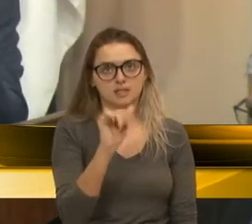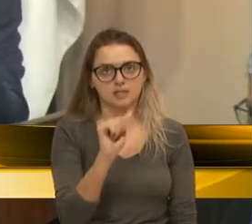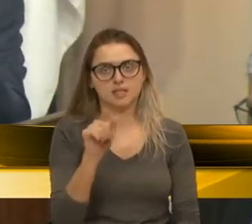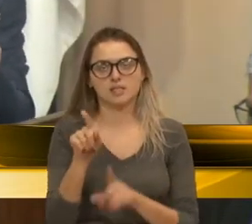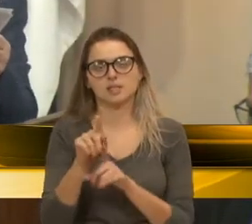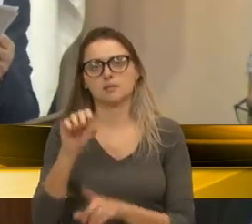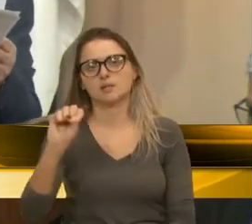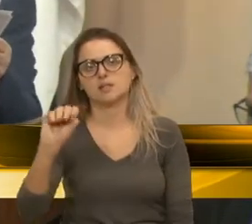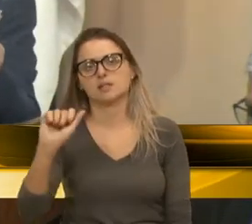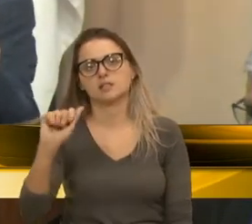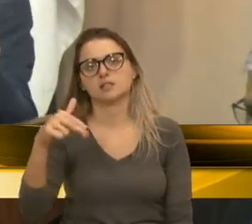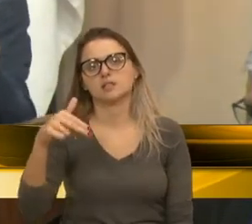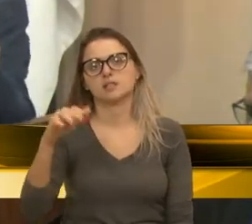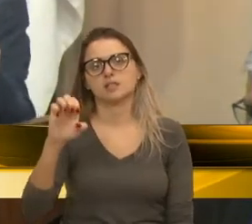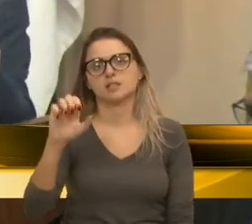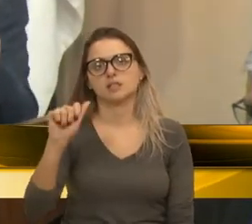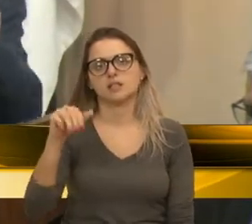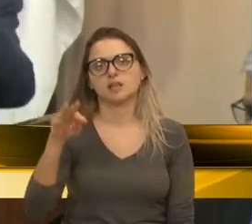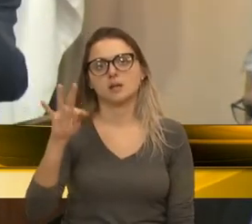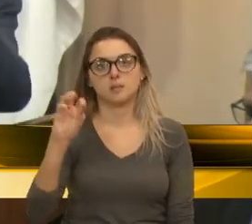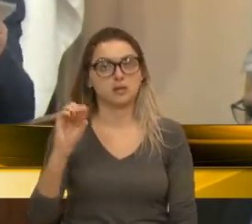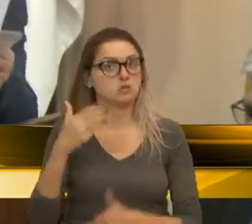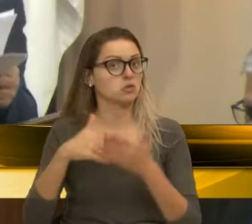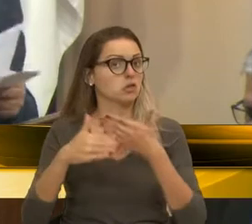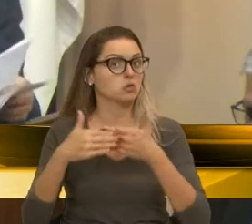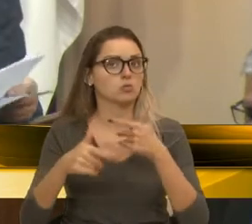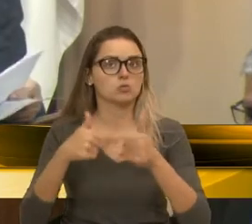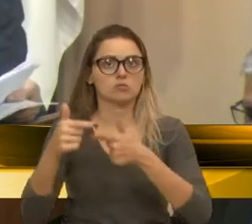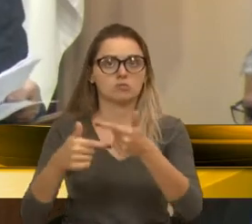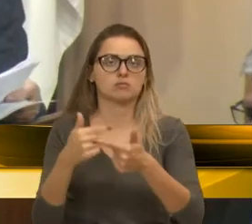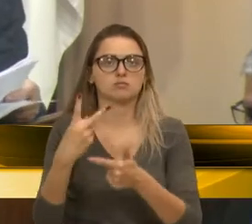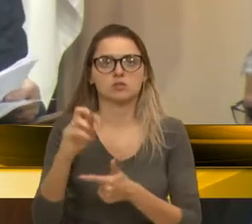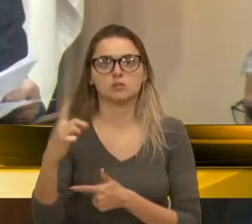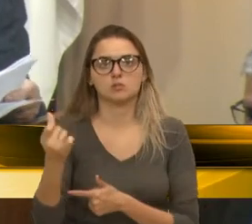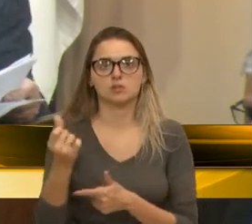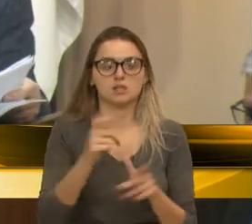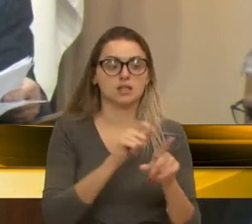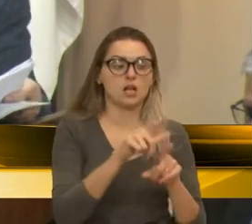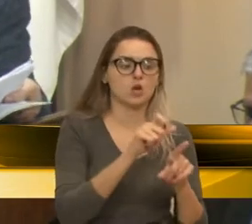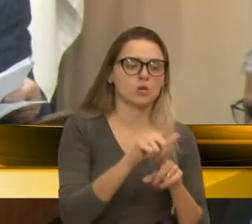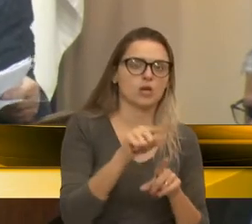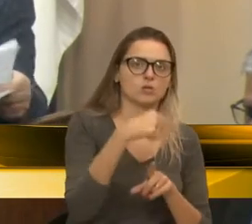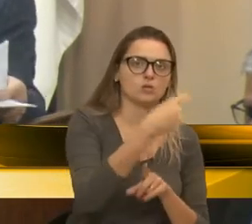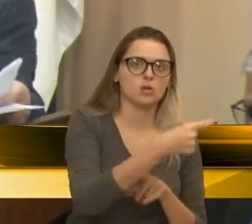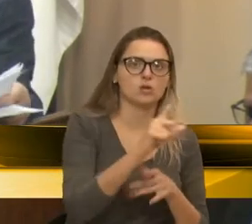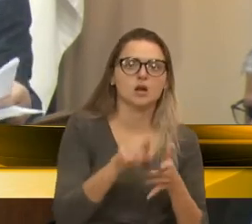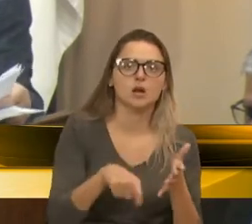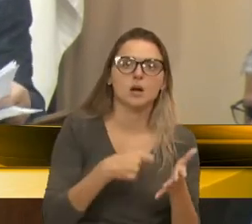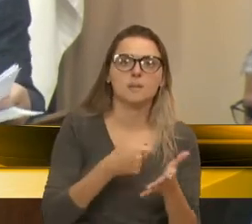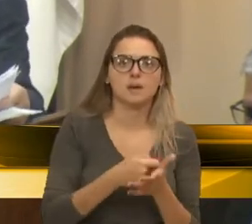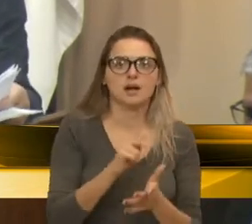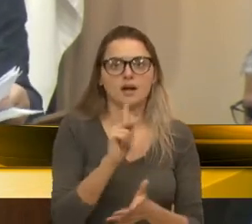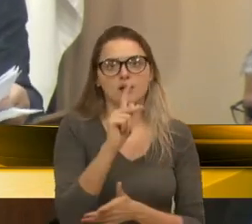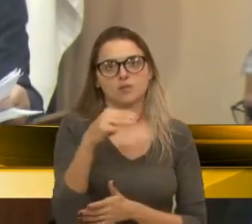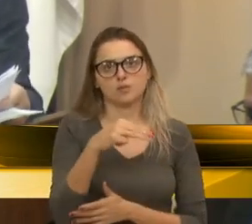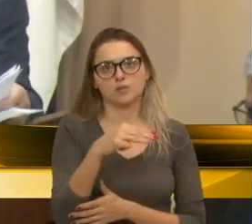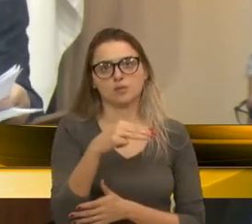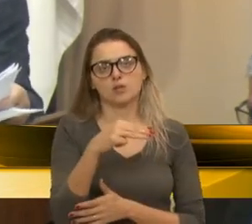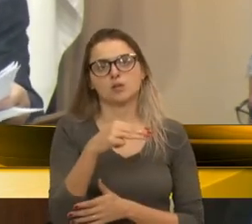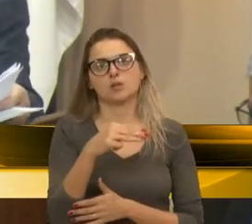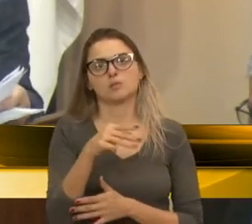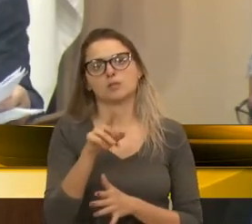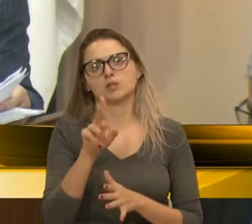que funcionava até 2016. Locava o veículo do servidor, pagava um X lá por quilômetro rodado,